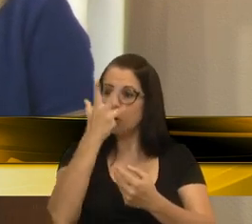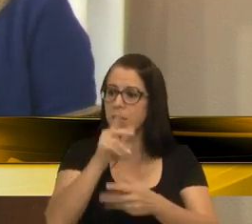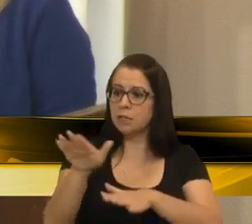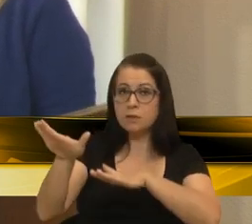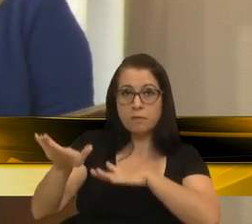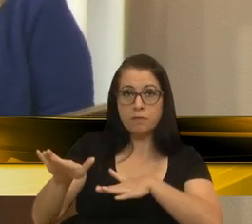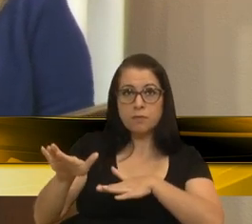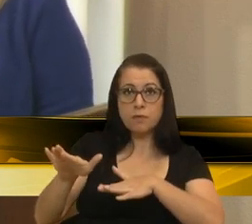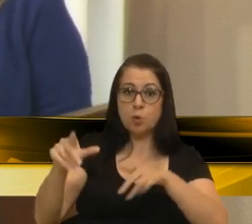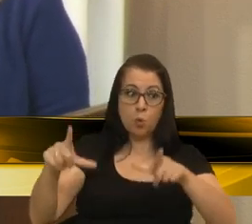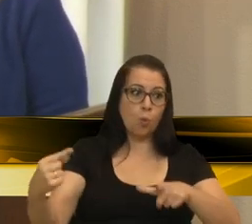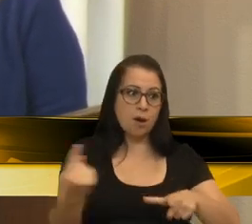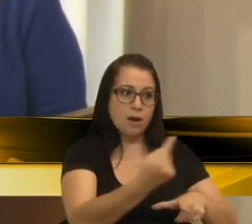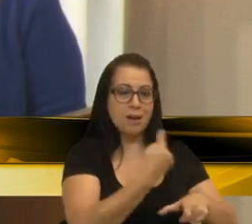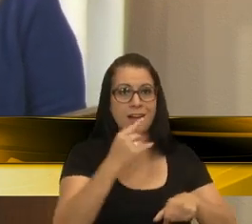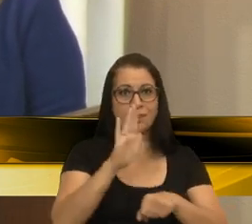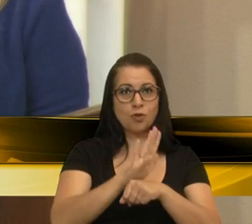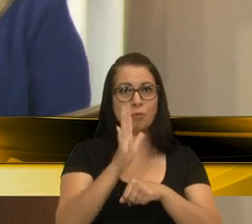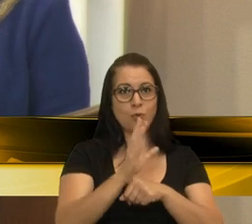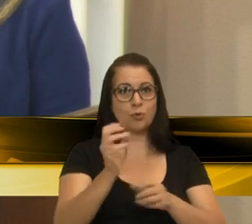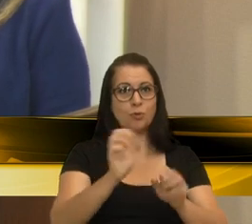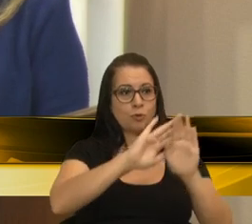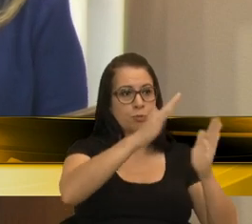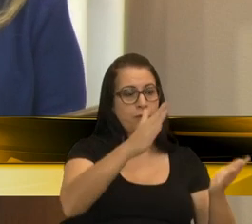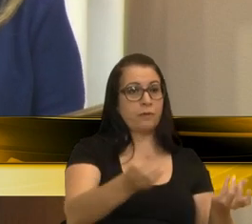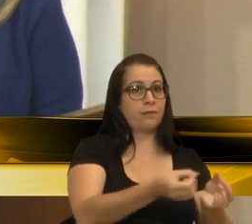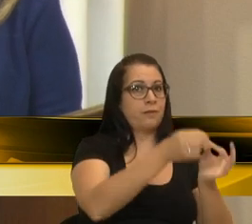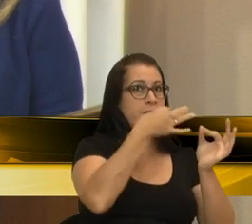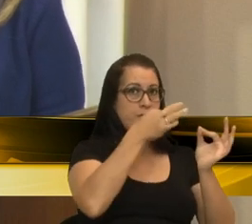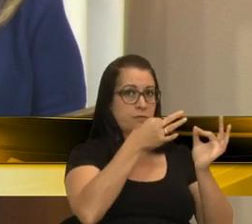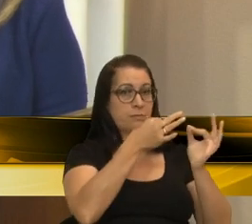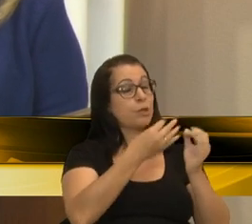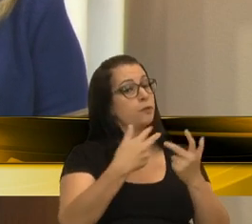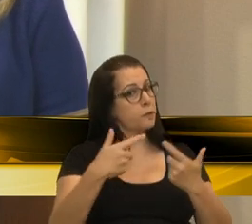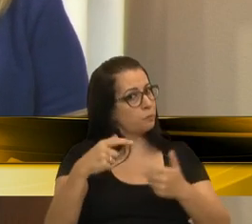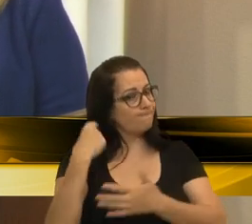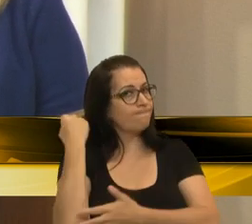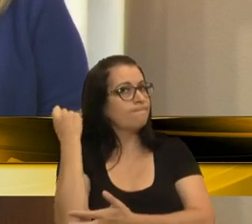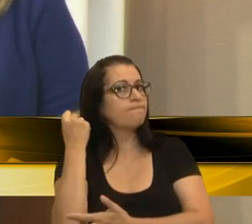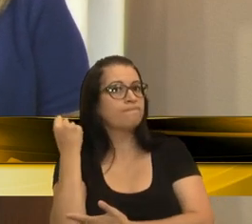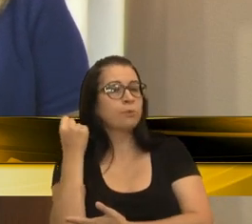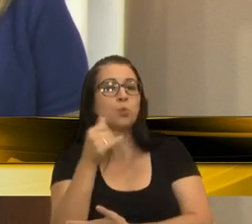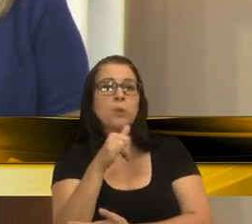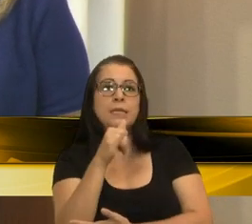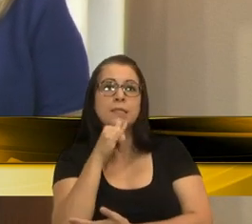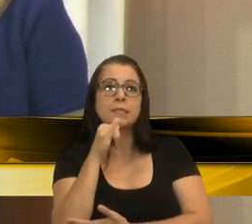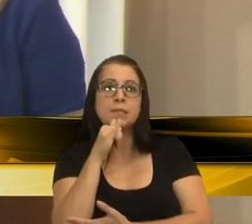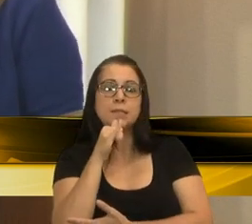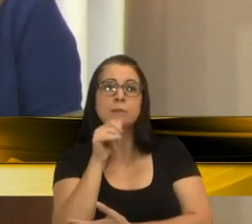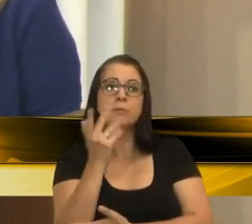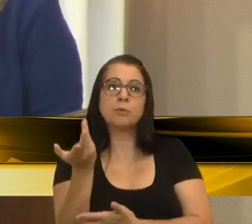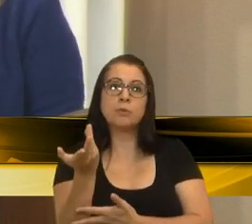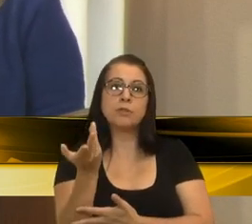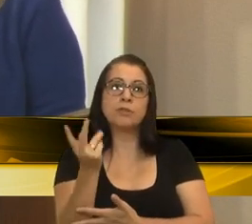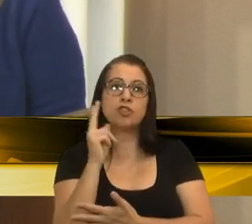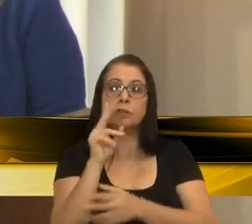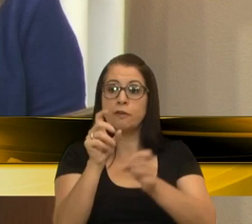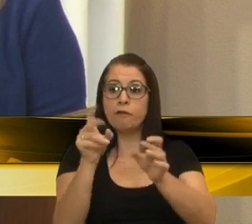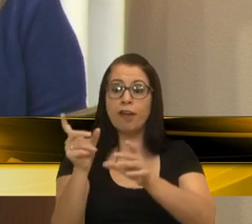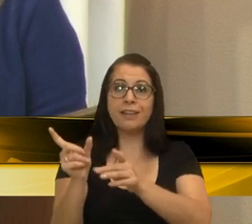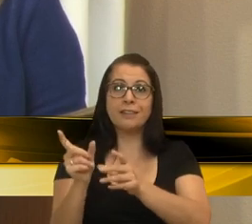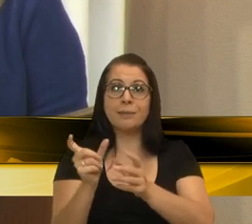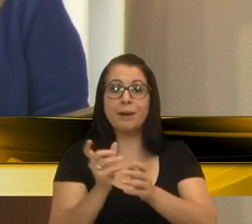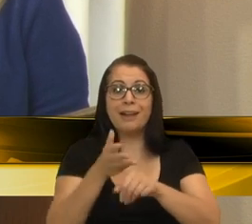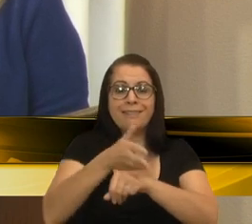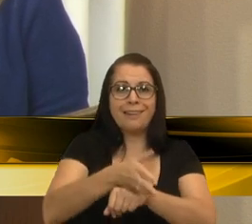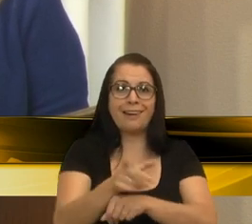cenário ajudou muito lá nos pavilhões. Mas nós tivemos coisas muito graves, a exemplo do formato de venda de ingressos,